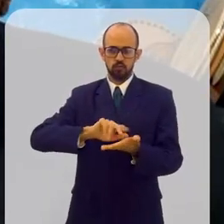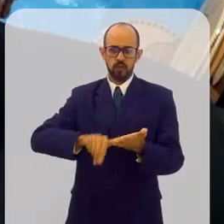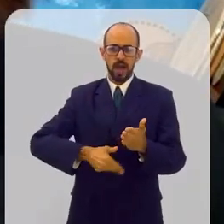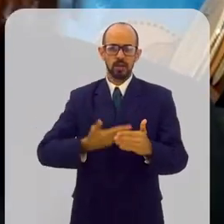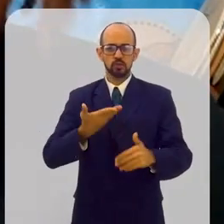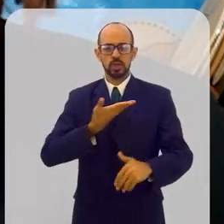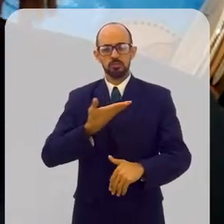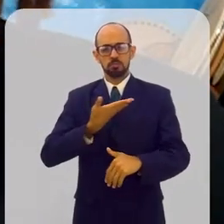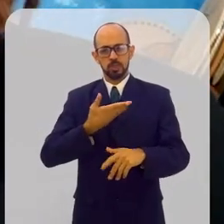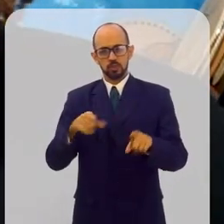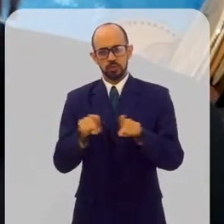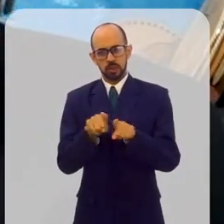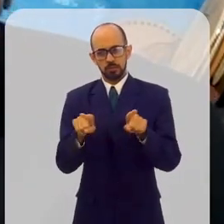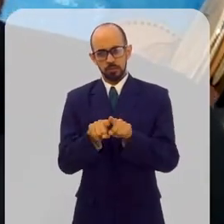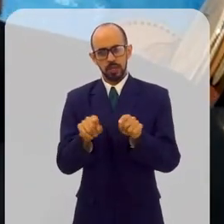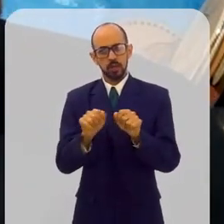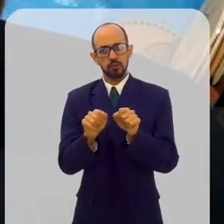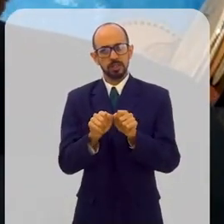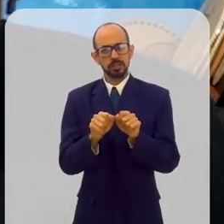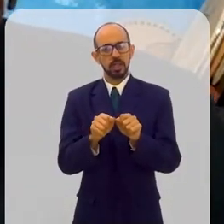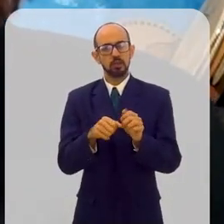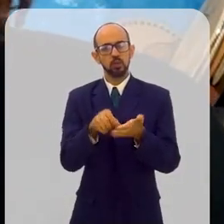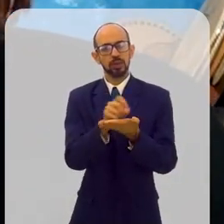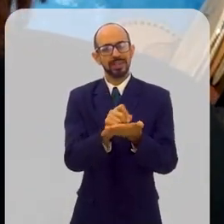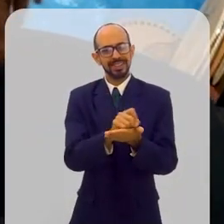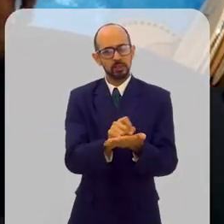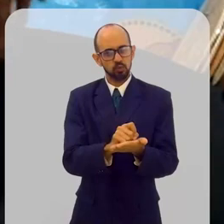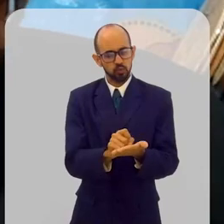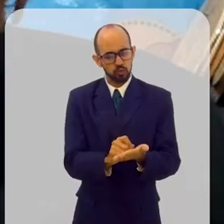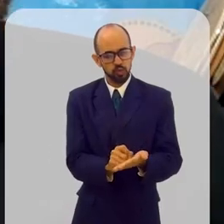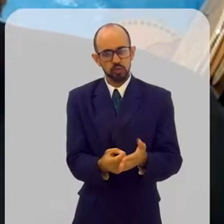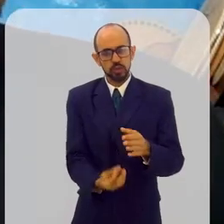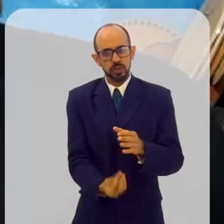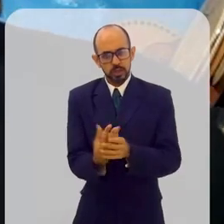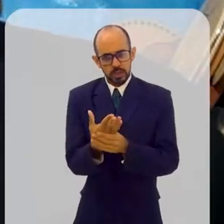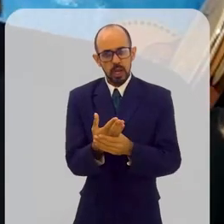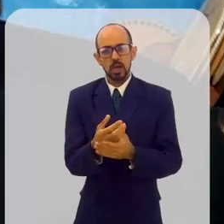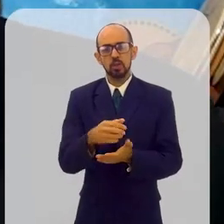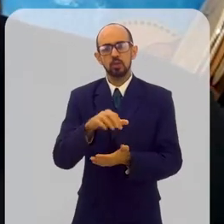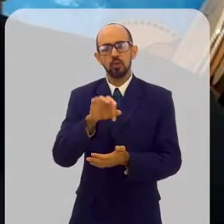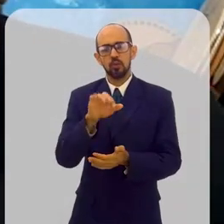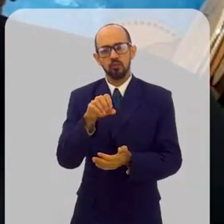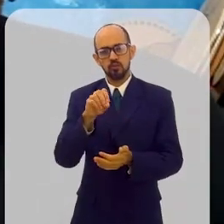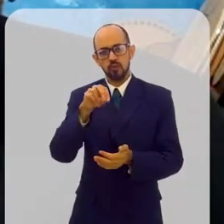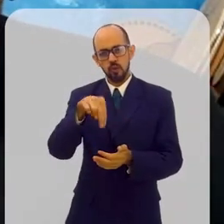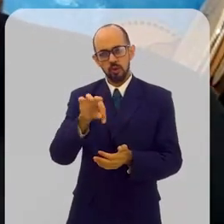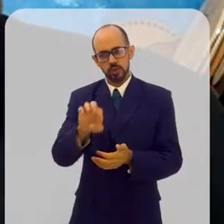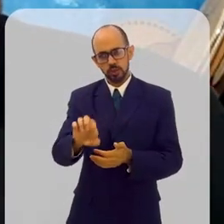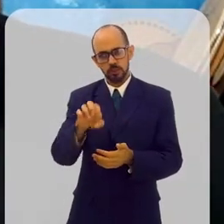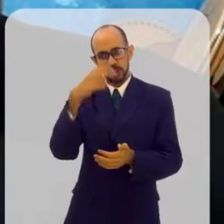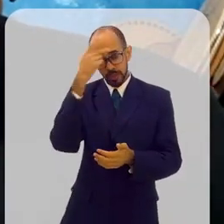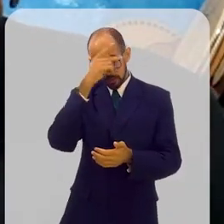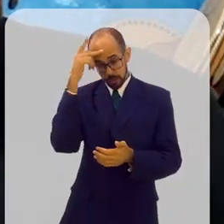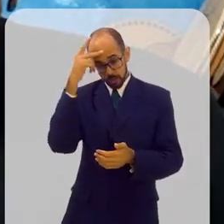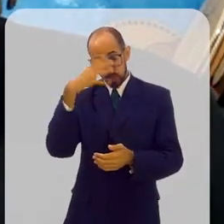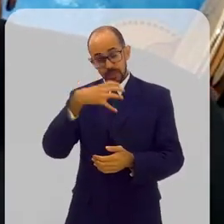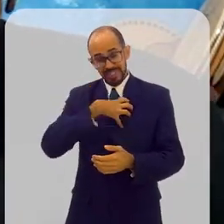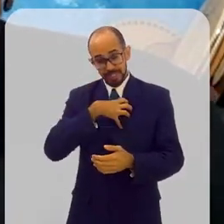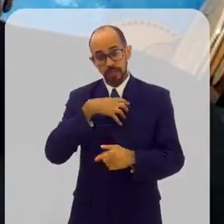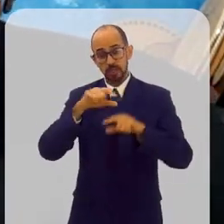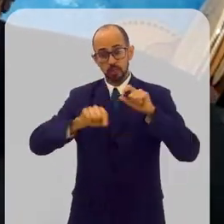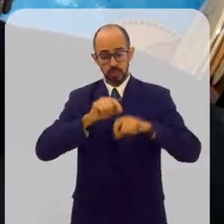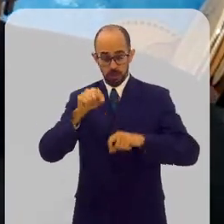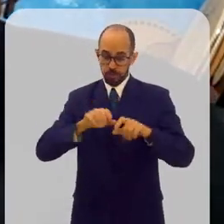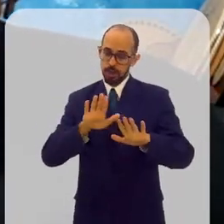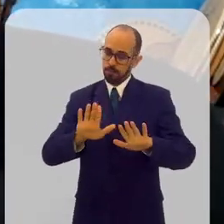né? Vários colegas meus estão produzindo bibliografia, produzindo fonte para que essas pessoas se